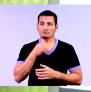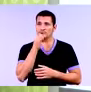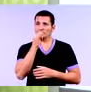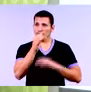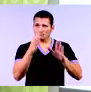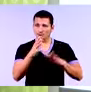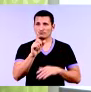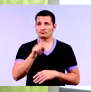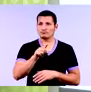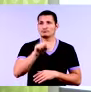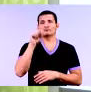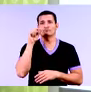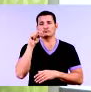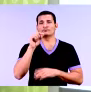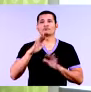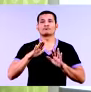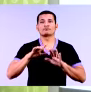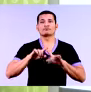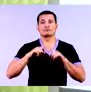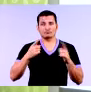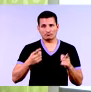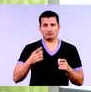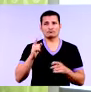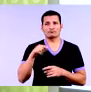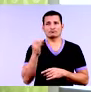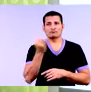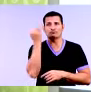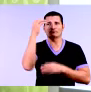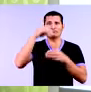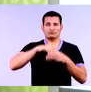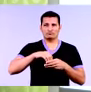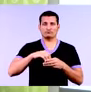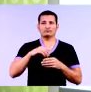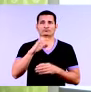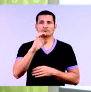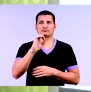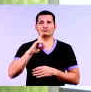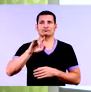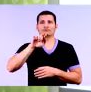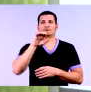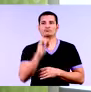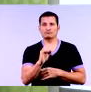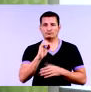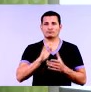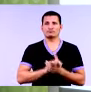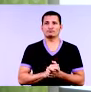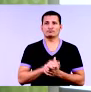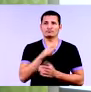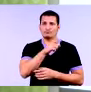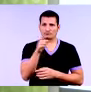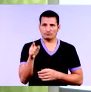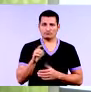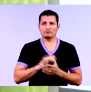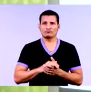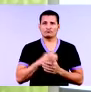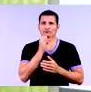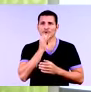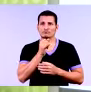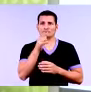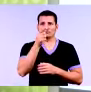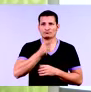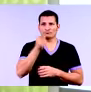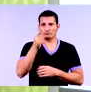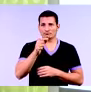opcional, porém é muito relevante dentro do código. Vocês vão comentar por linha ou por bloco